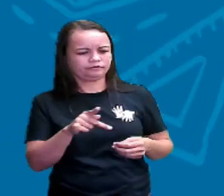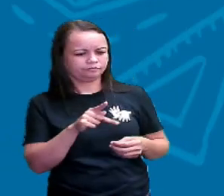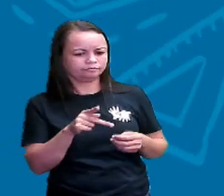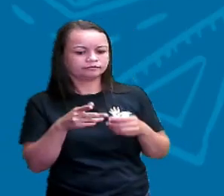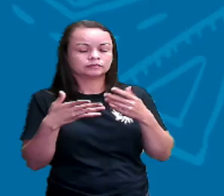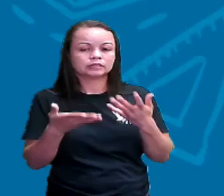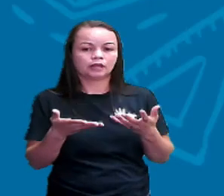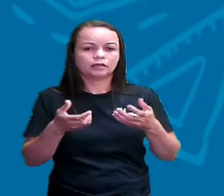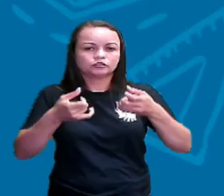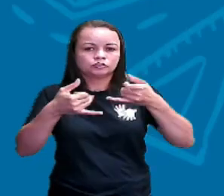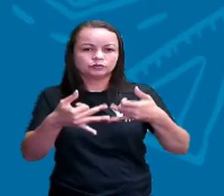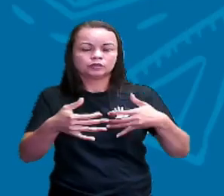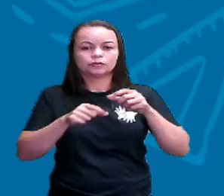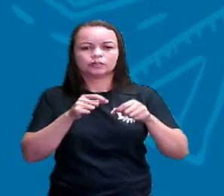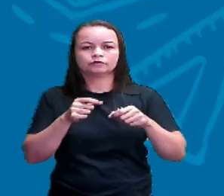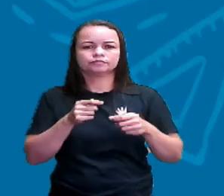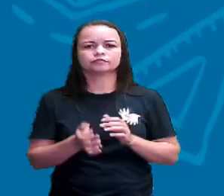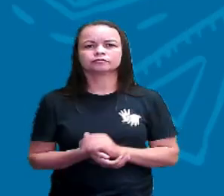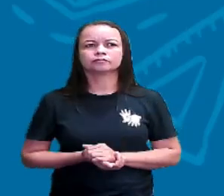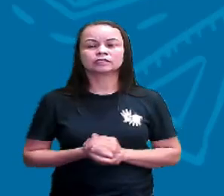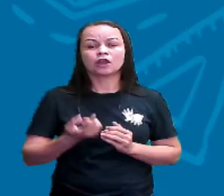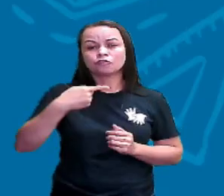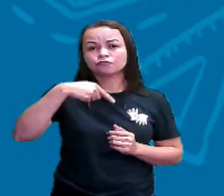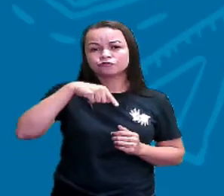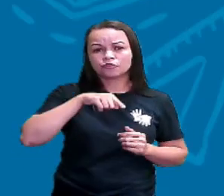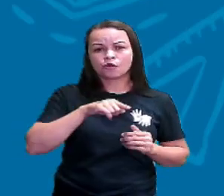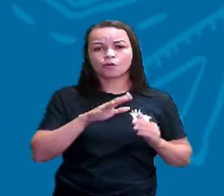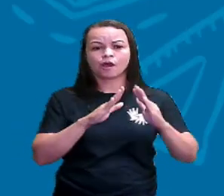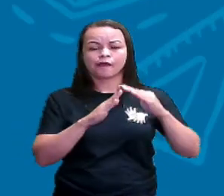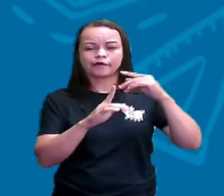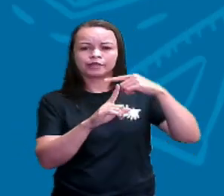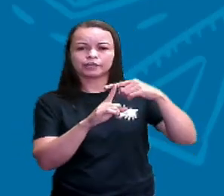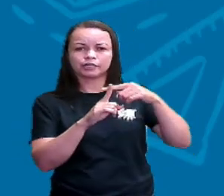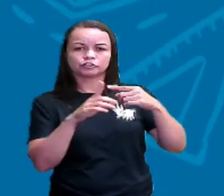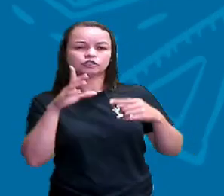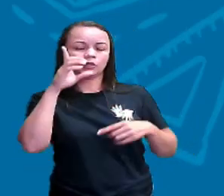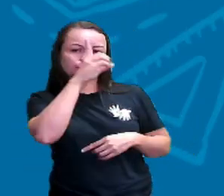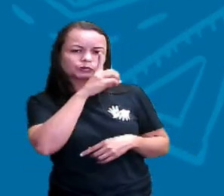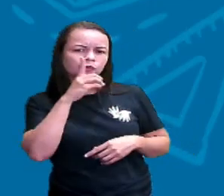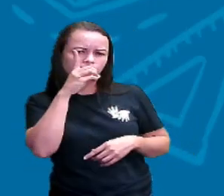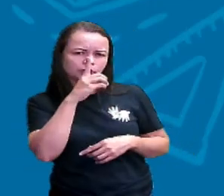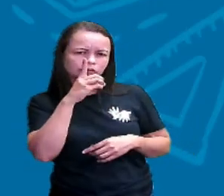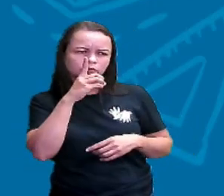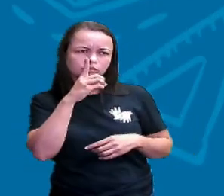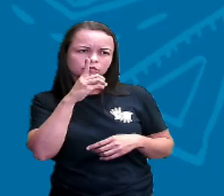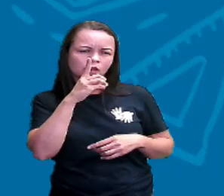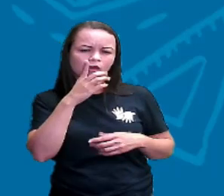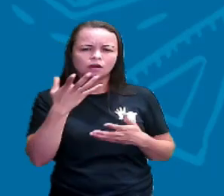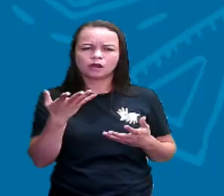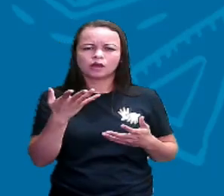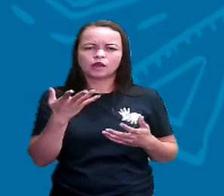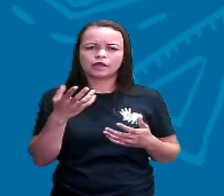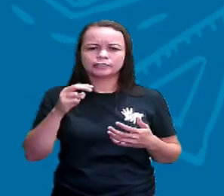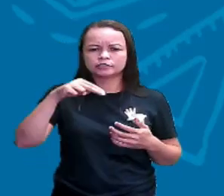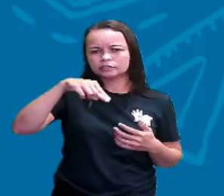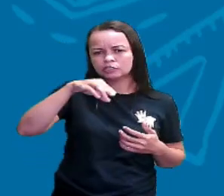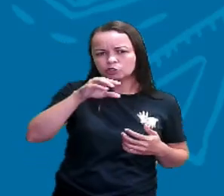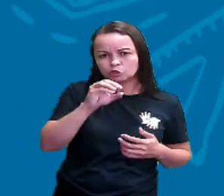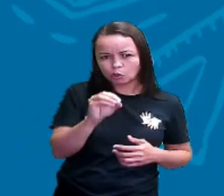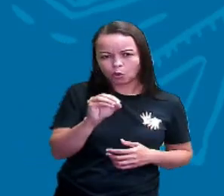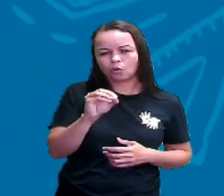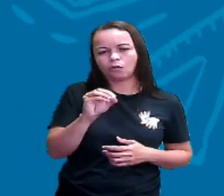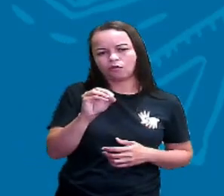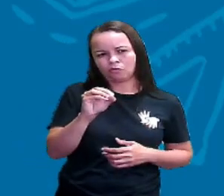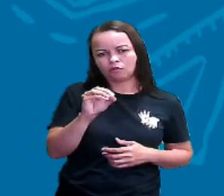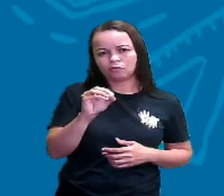ó: vou à igreja no domingo. Esse no em língua portuguesa é